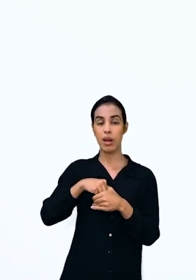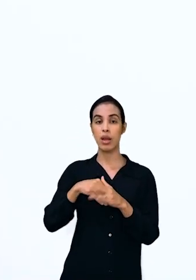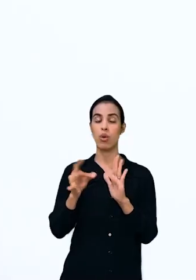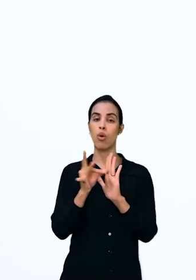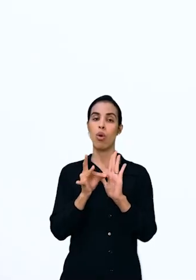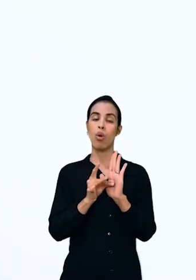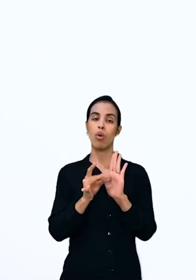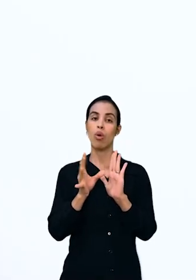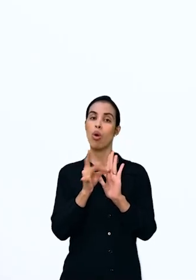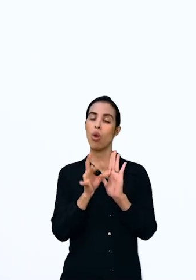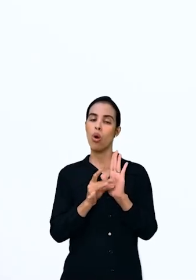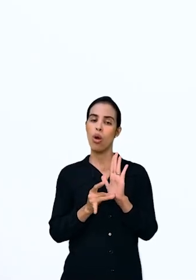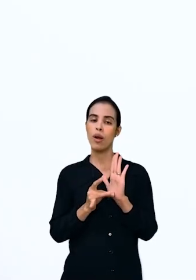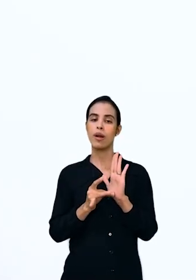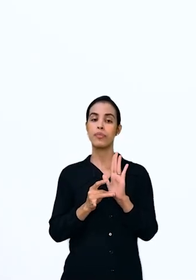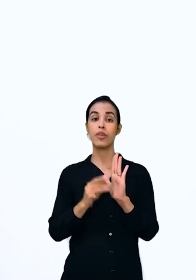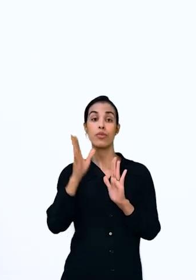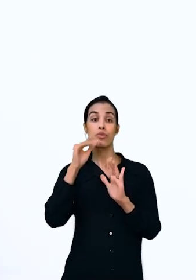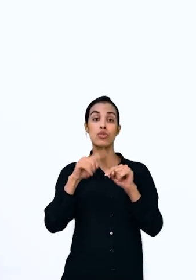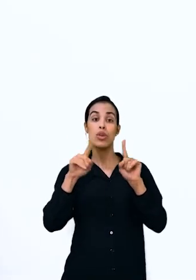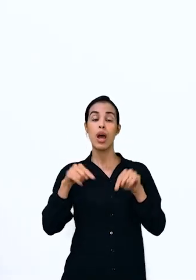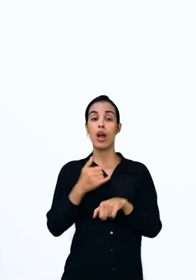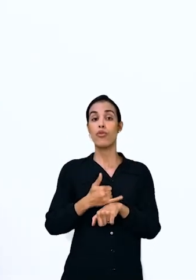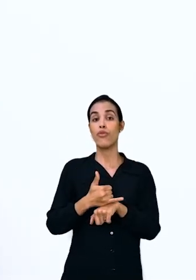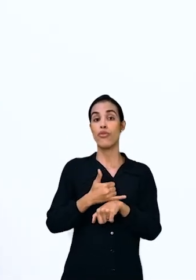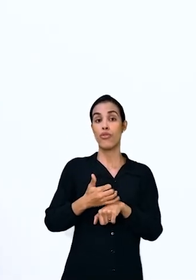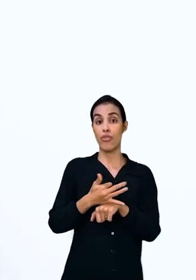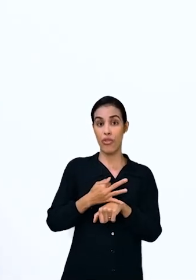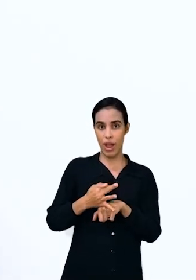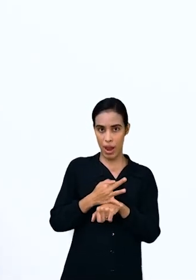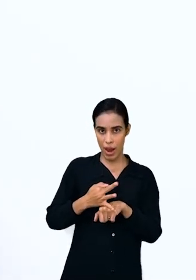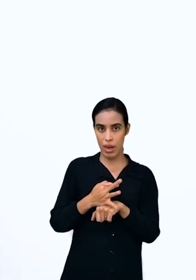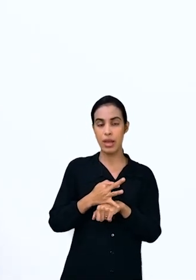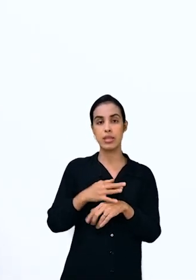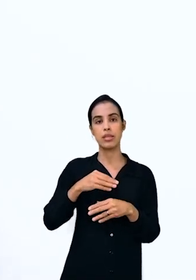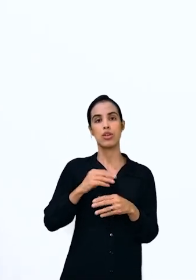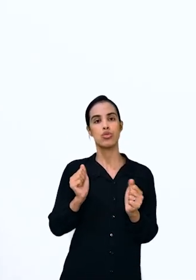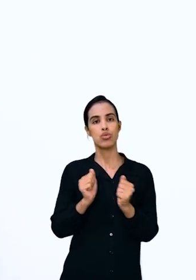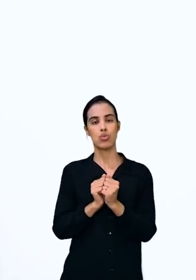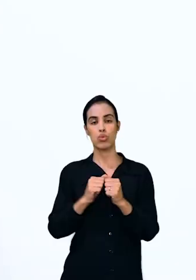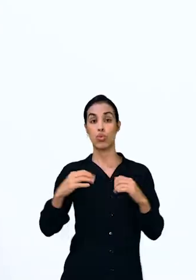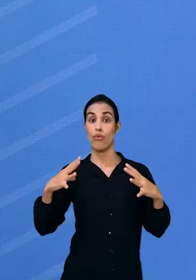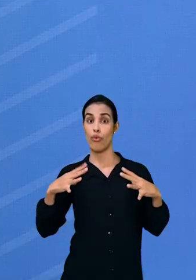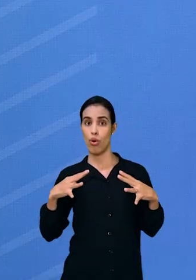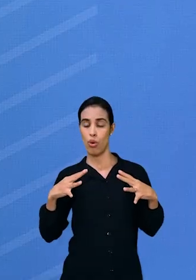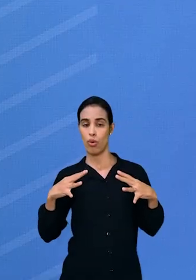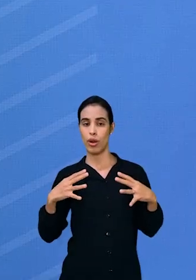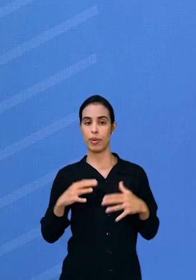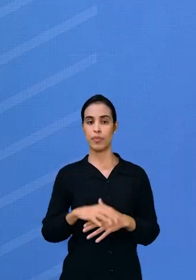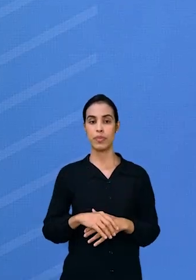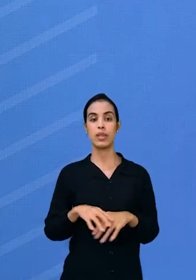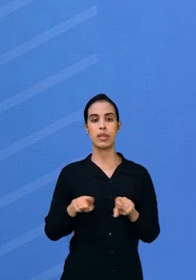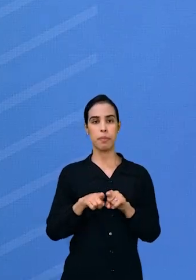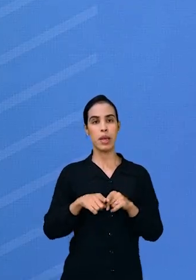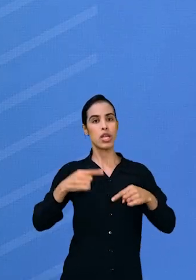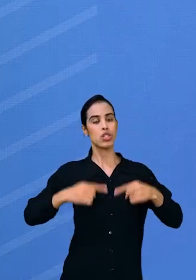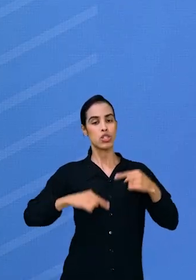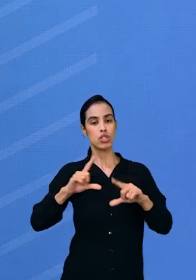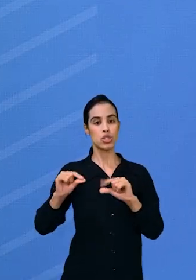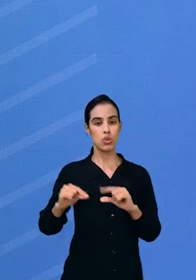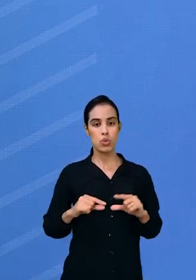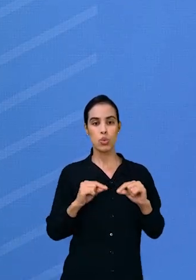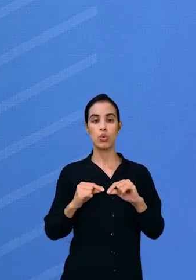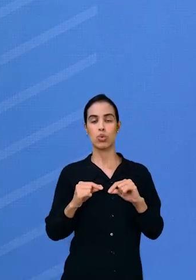coletiva que estabelece a função das férias do empregado marítimo de forma cumulativa com as folgas. Também será discutida a